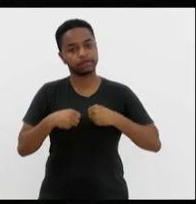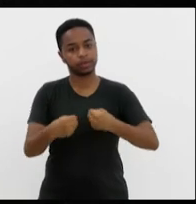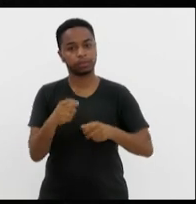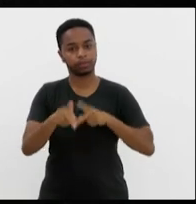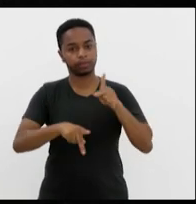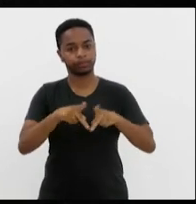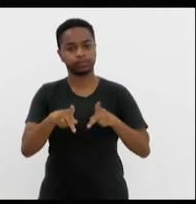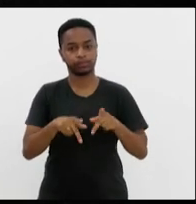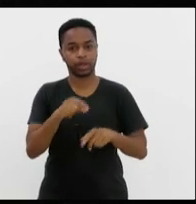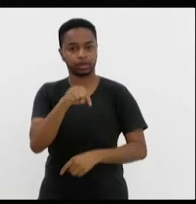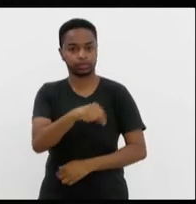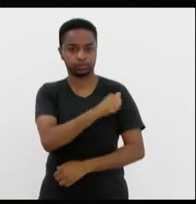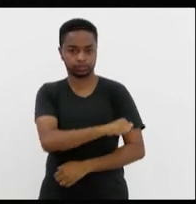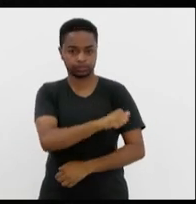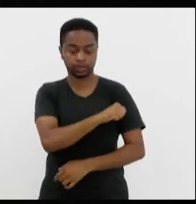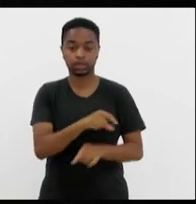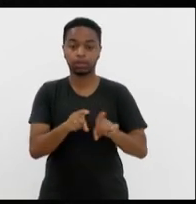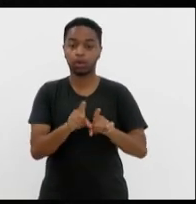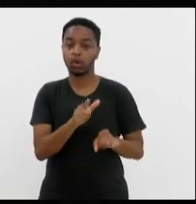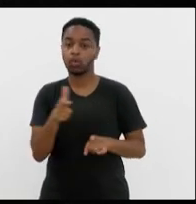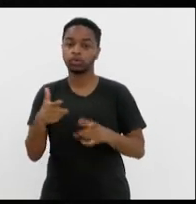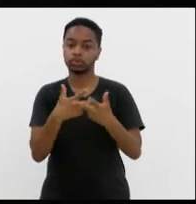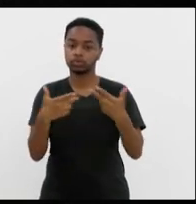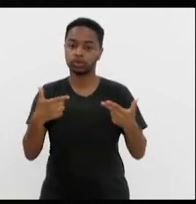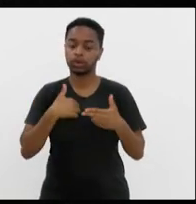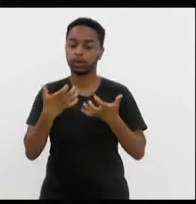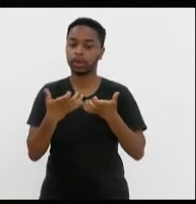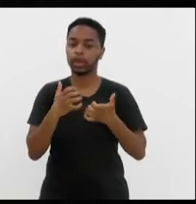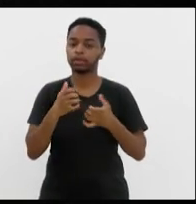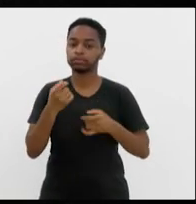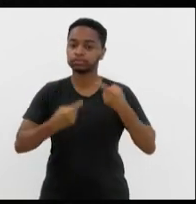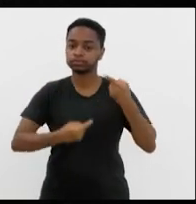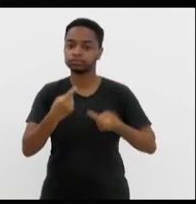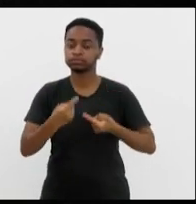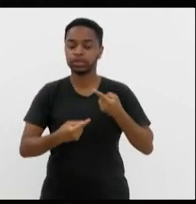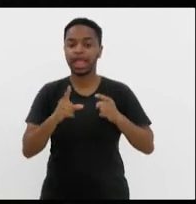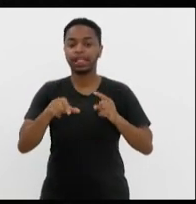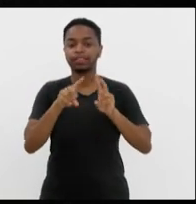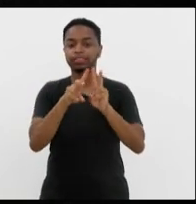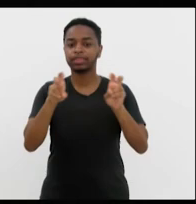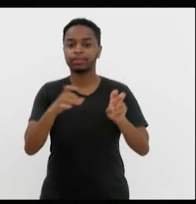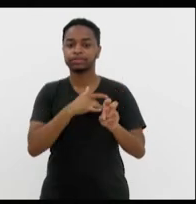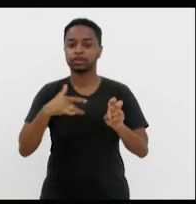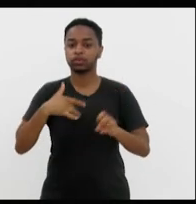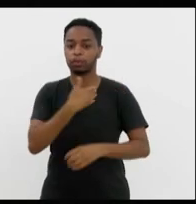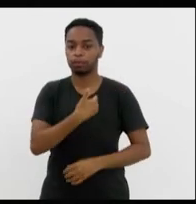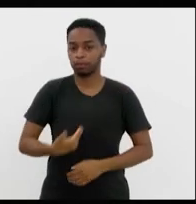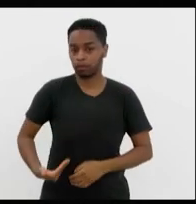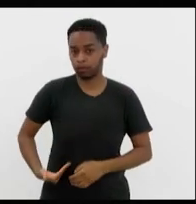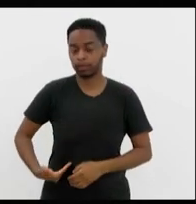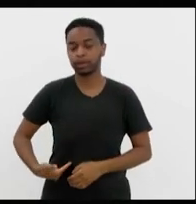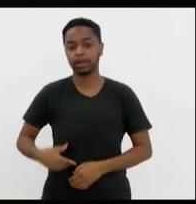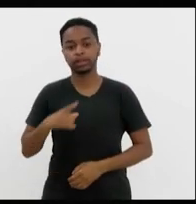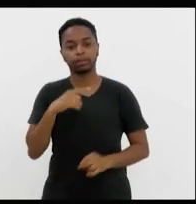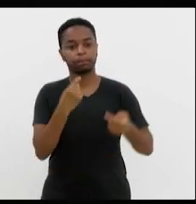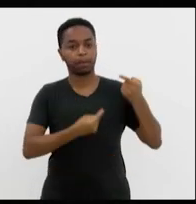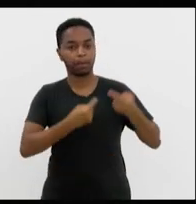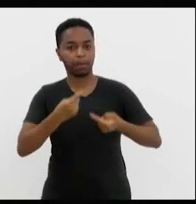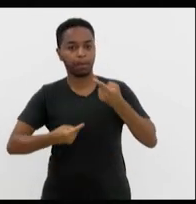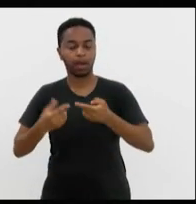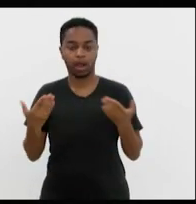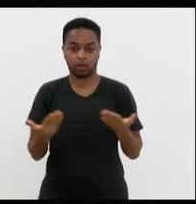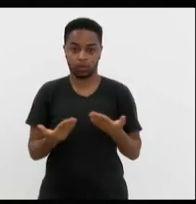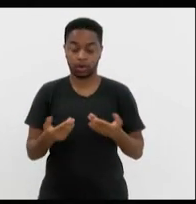fluminense. Outra coisa que eu queria trazer aqui é sobre a pauta da saúde pública, que está sendo central nesse momento.